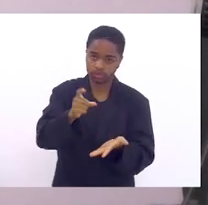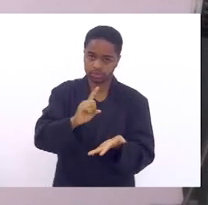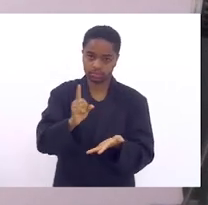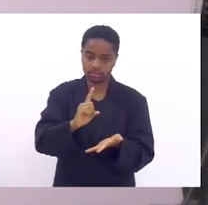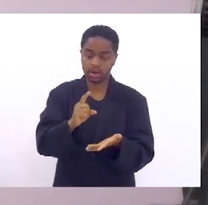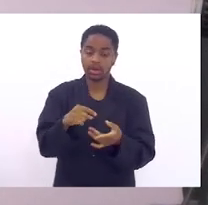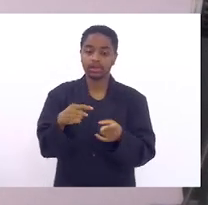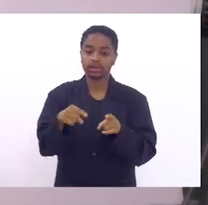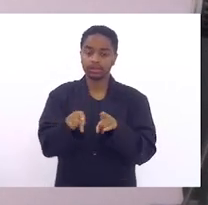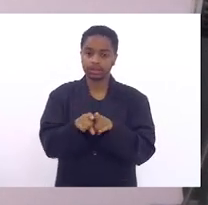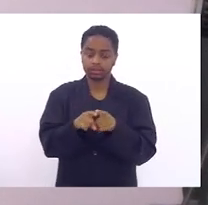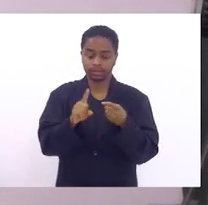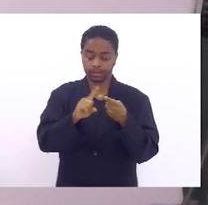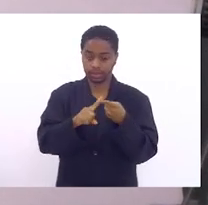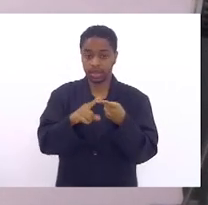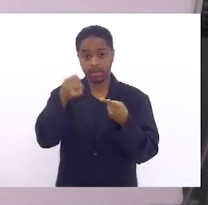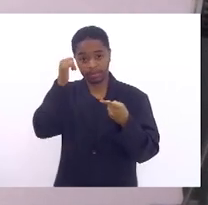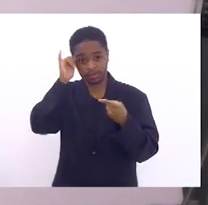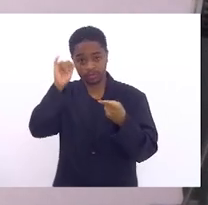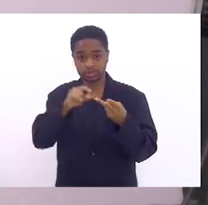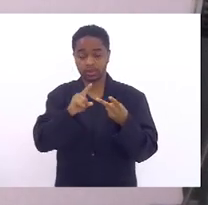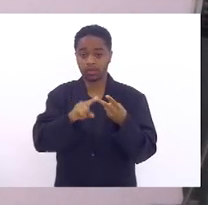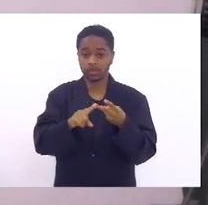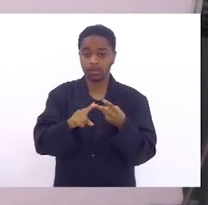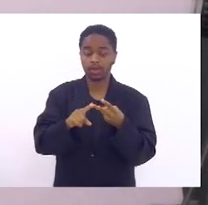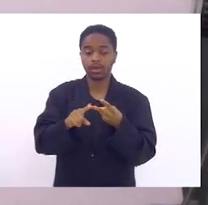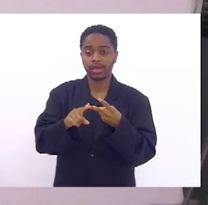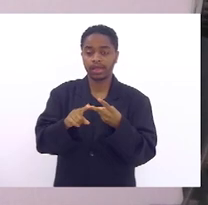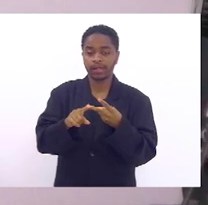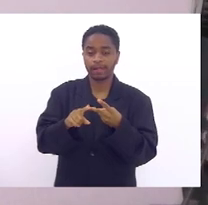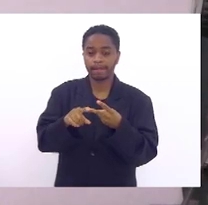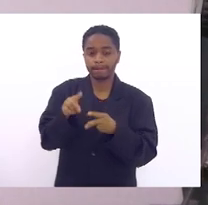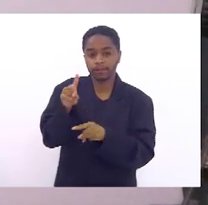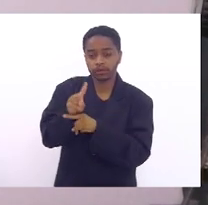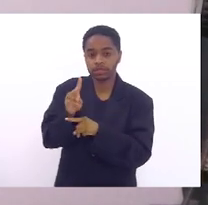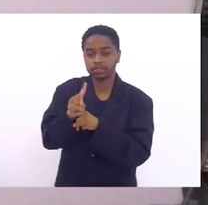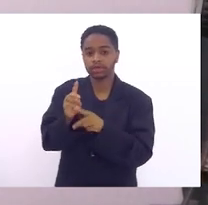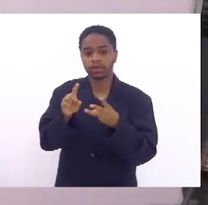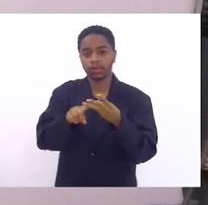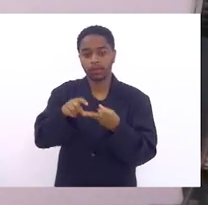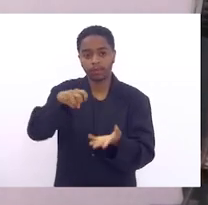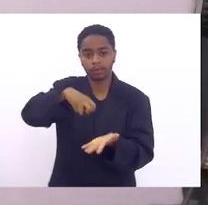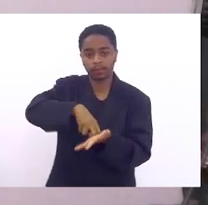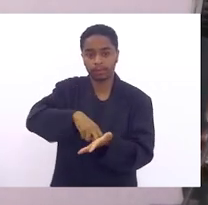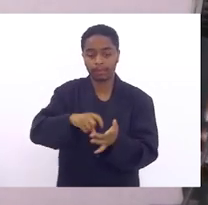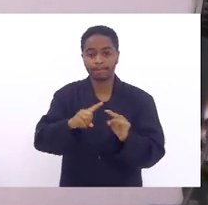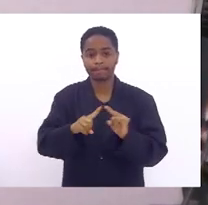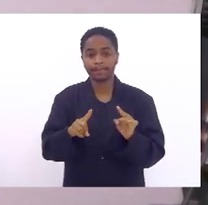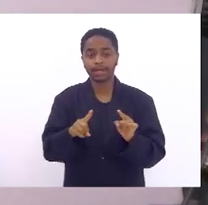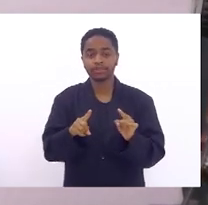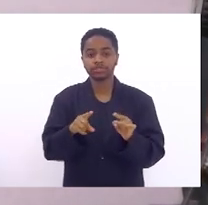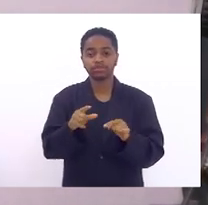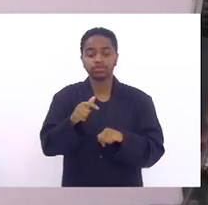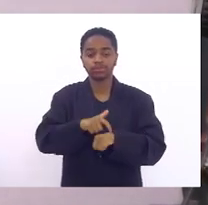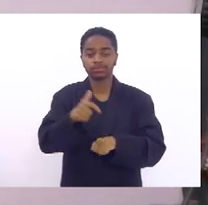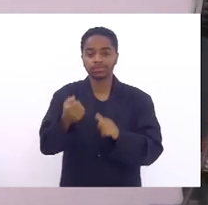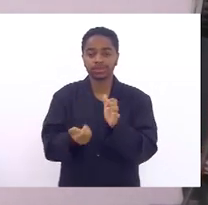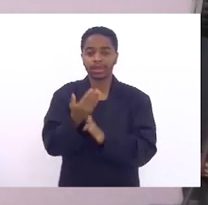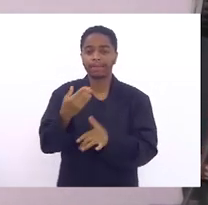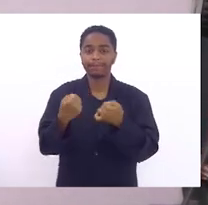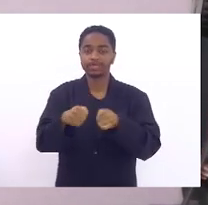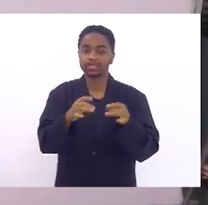prevenção proteção e punição mas que para ser implementada precisa da união de